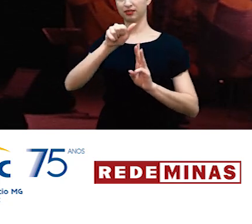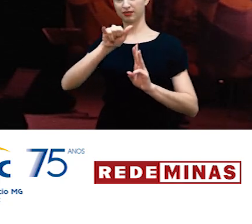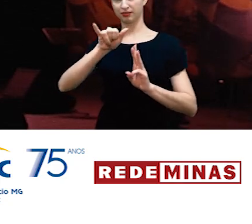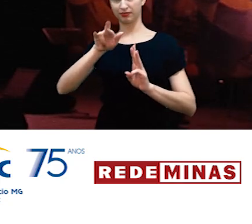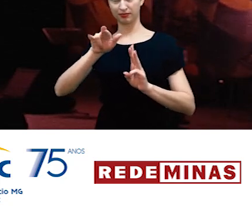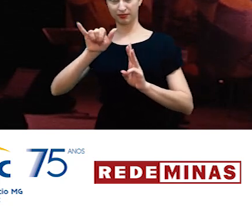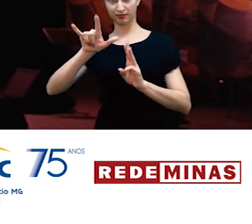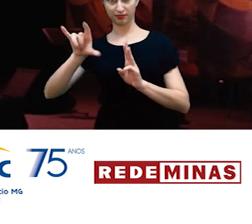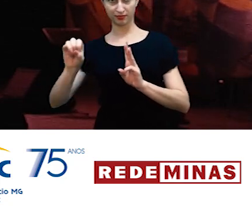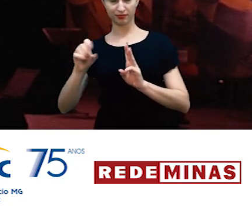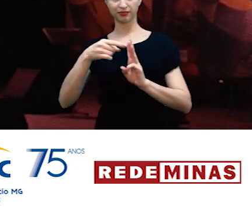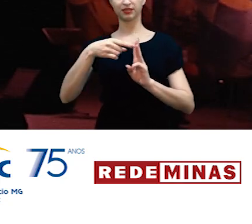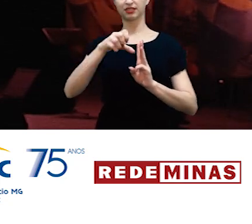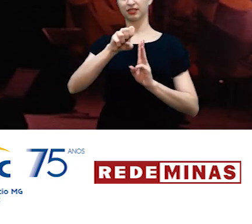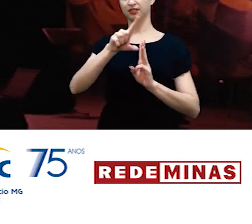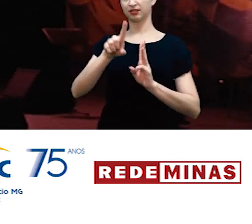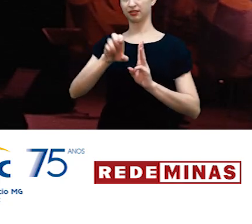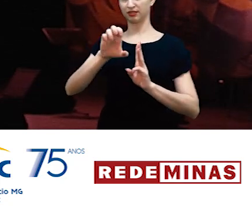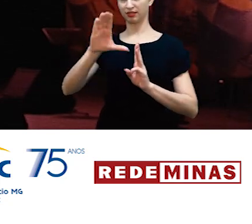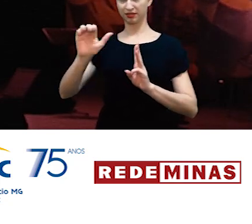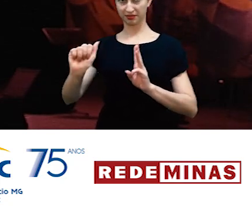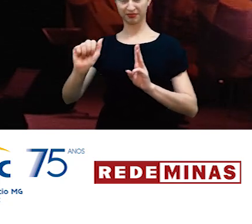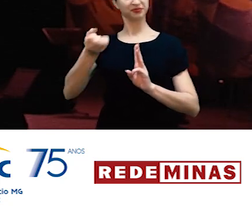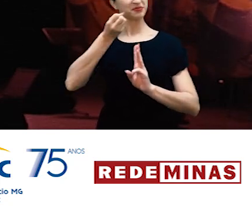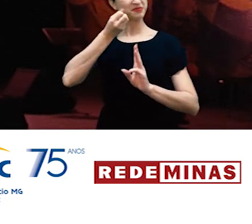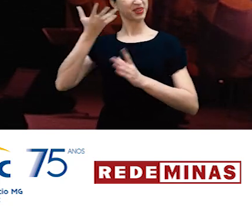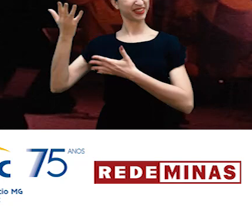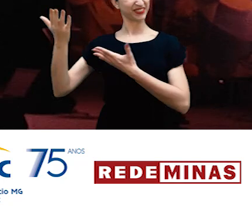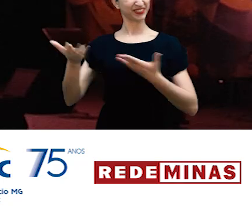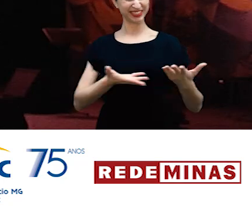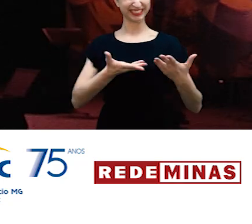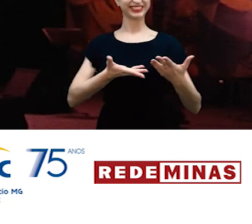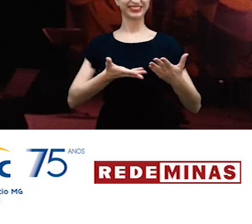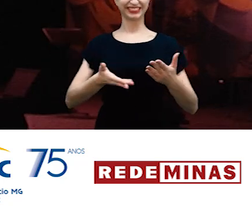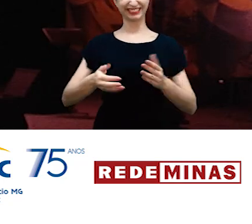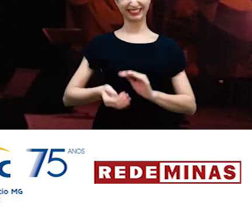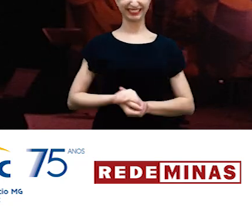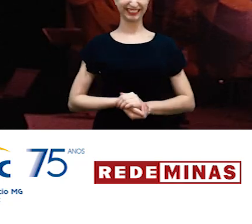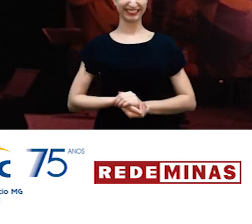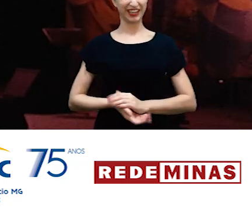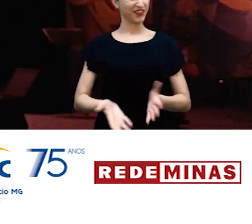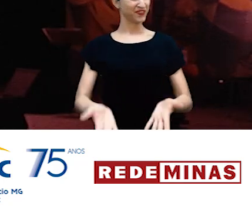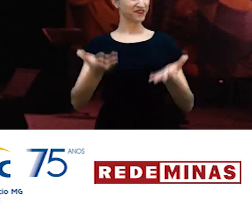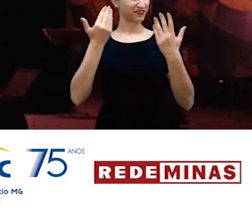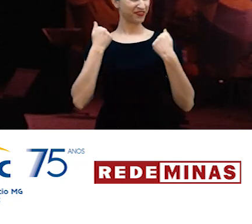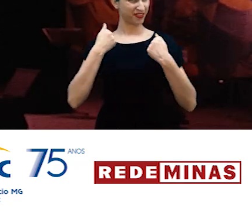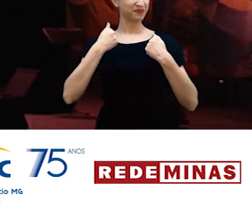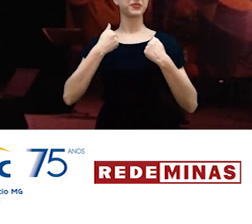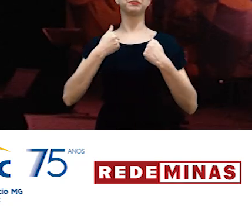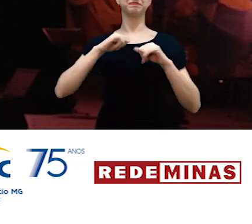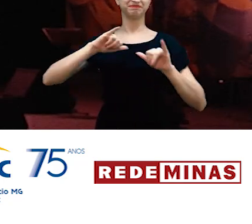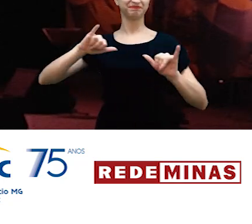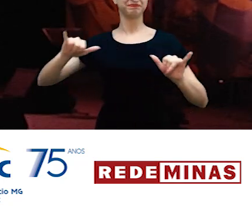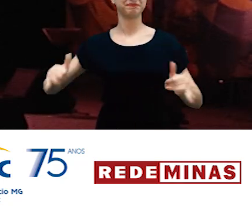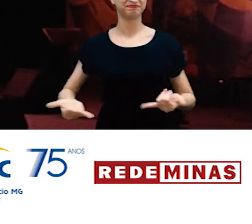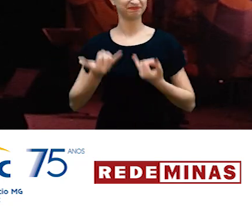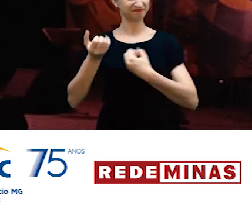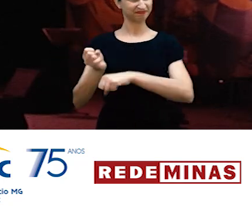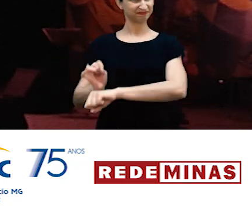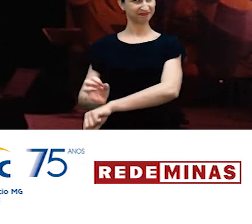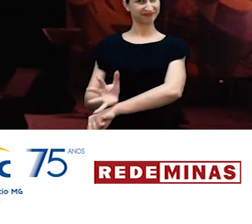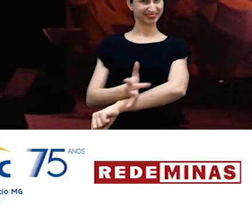Dutra e Zeca Magrão. Sejam bem-vindos. Vamos mergulhar